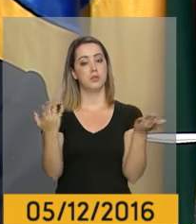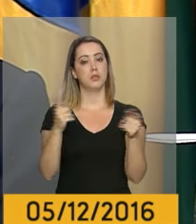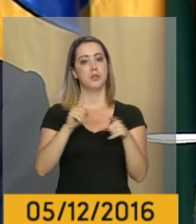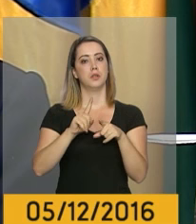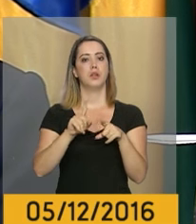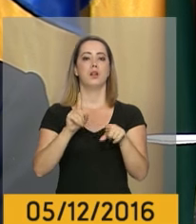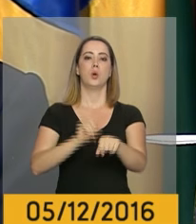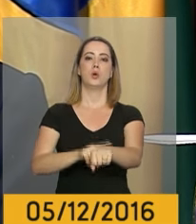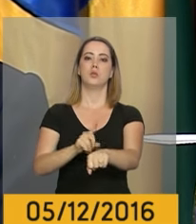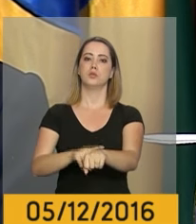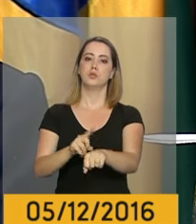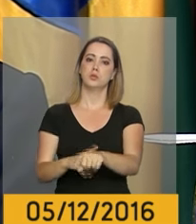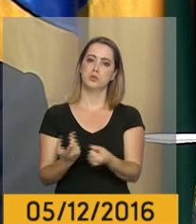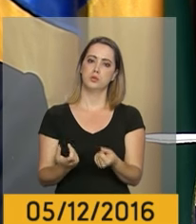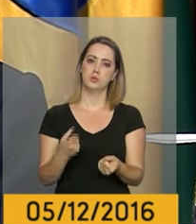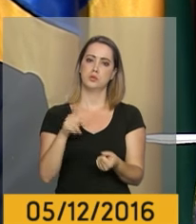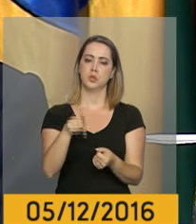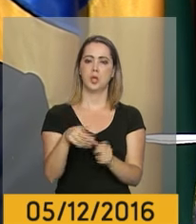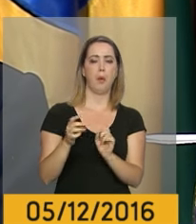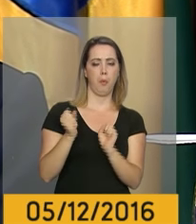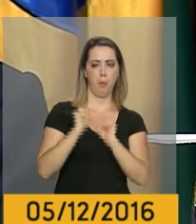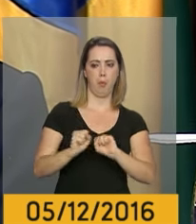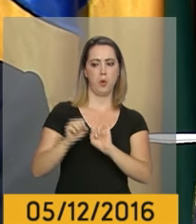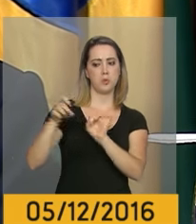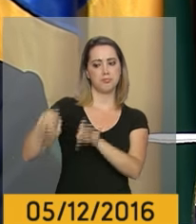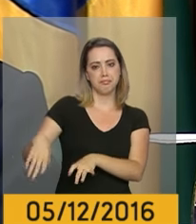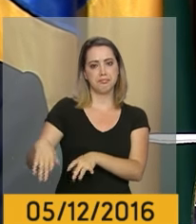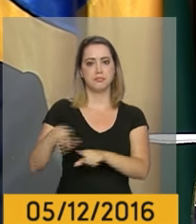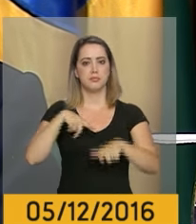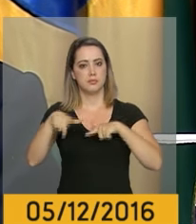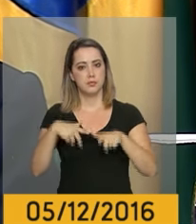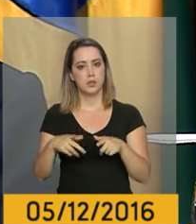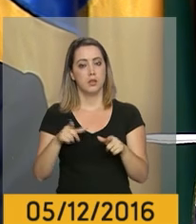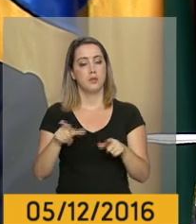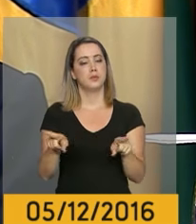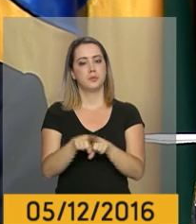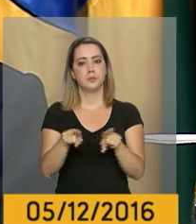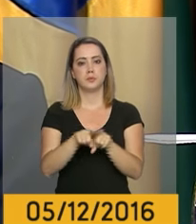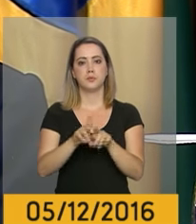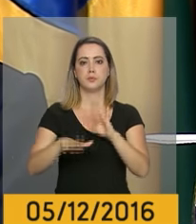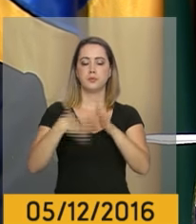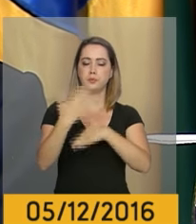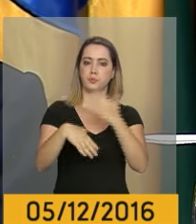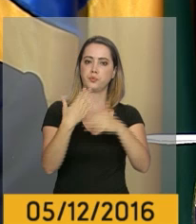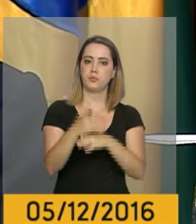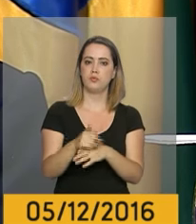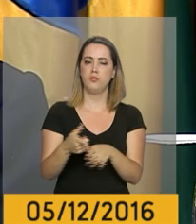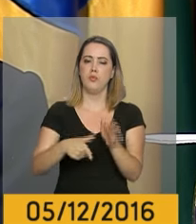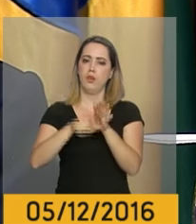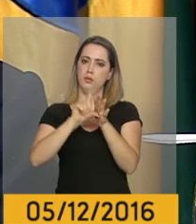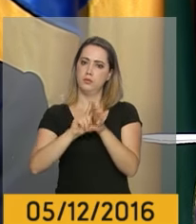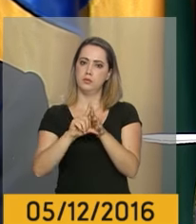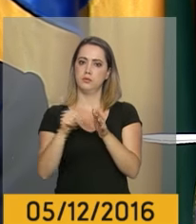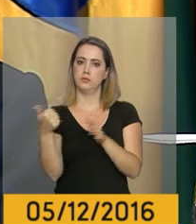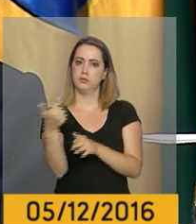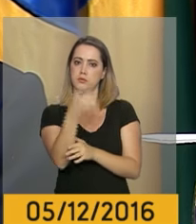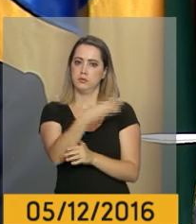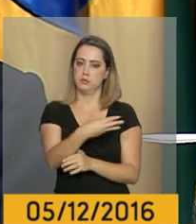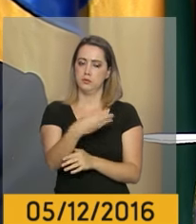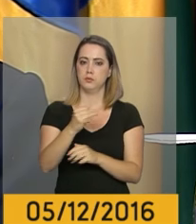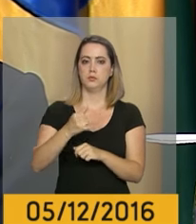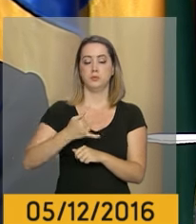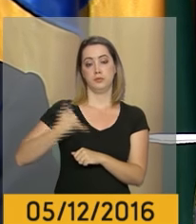usufruído, após deixar o trabalho também tem tido avanços expressivos. era de pouco mais de 13 anos